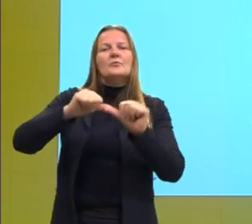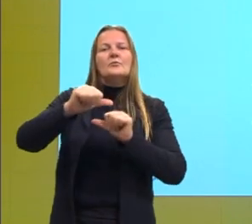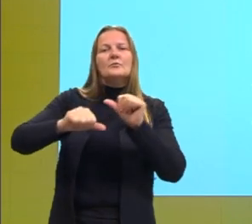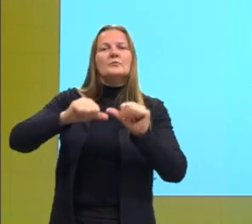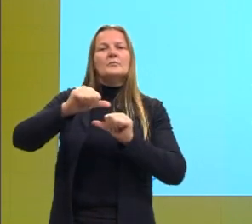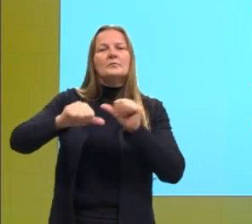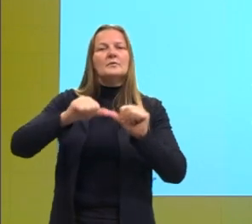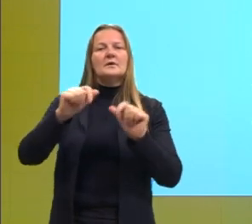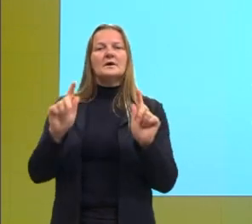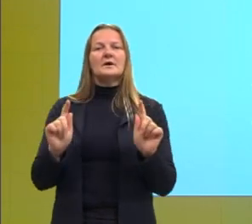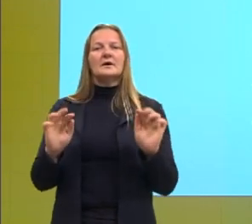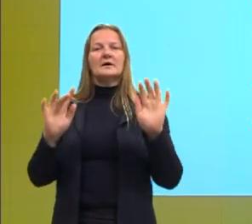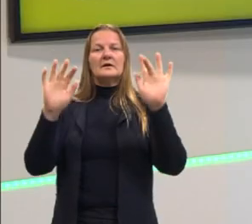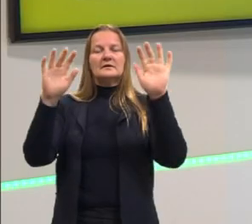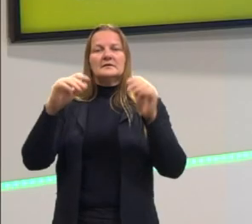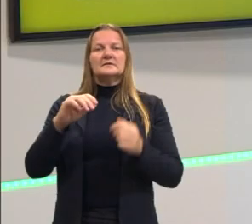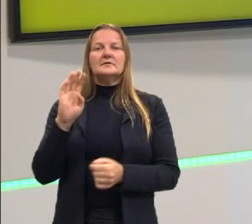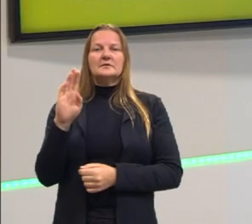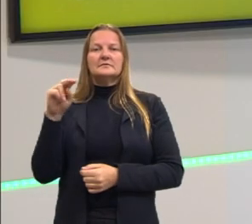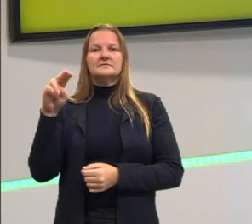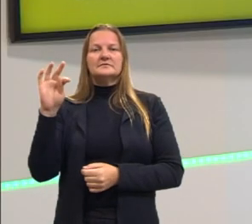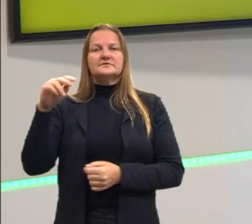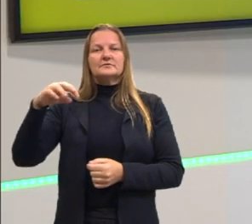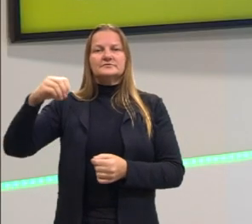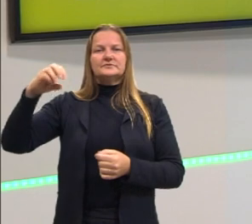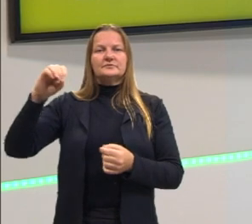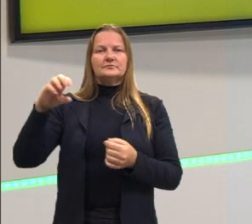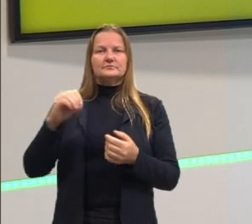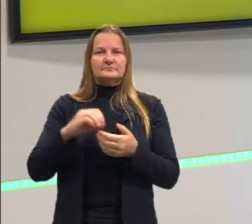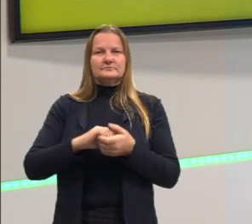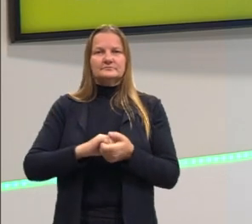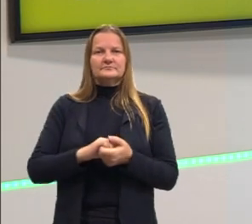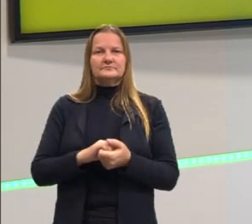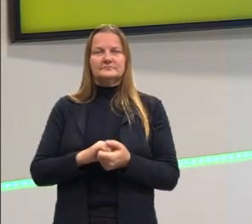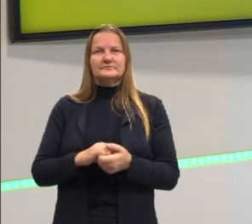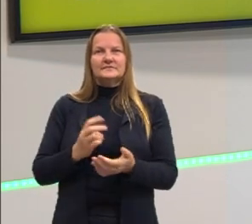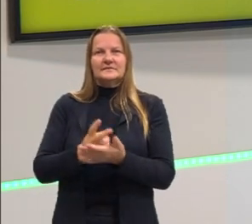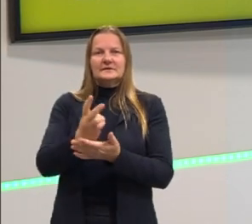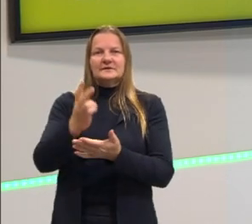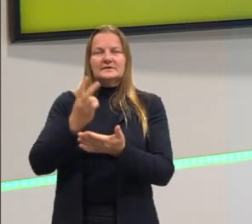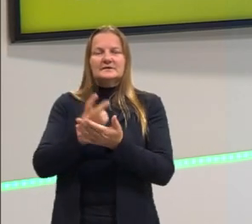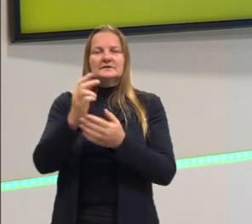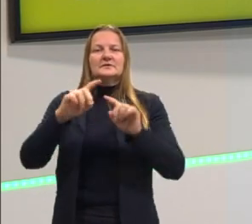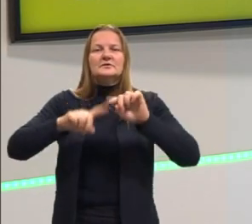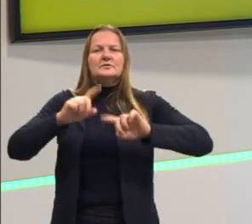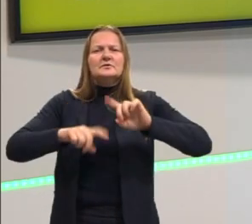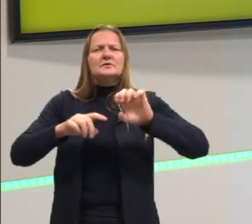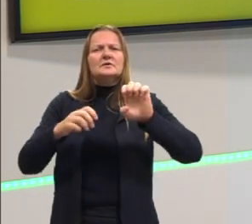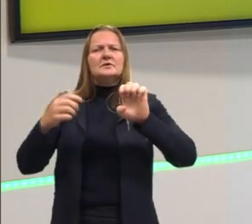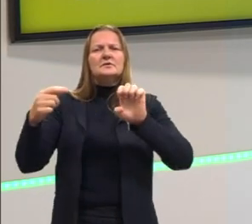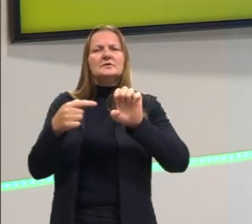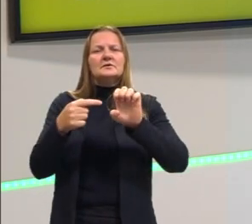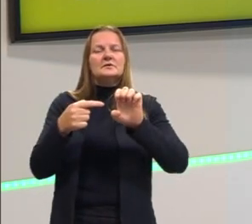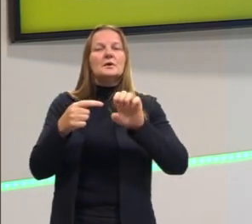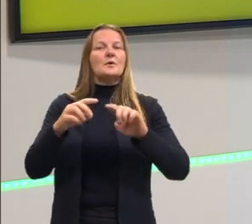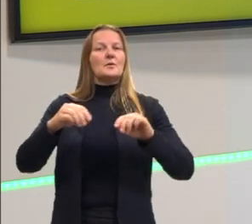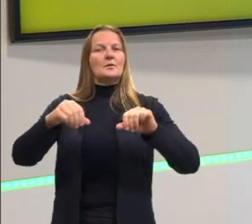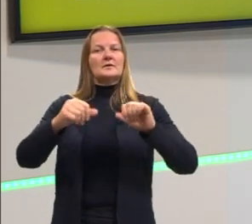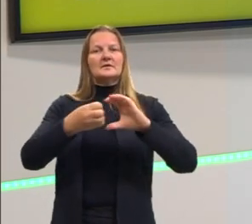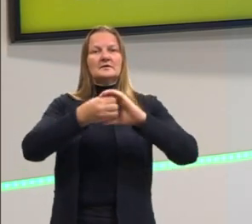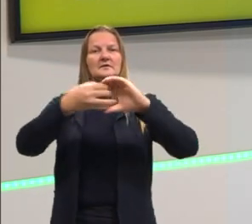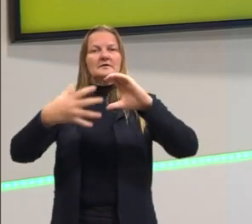também muda o a variação de entalpia o que que seria esse estado alguns elementos eles apresentam essa característica